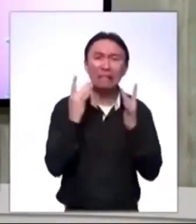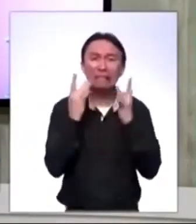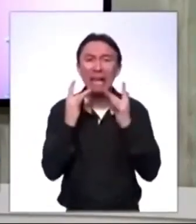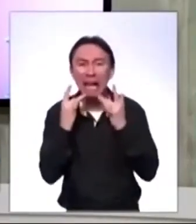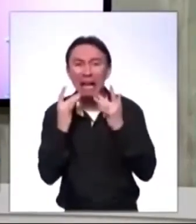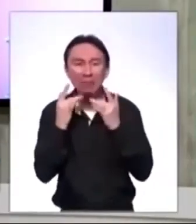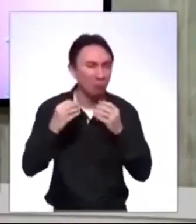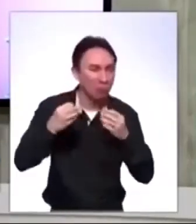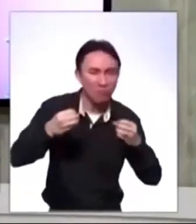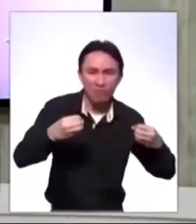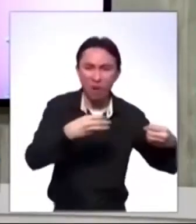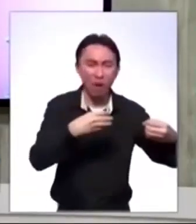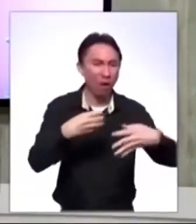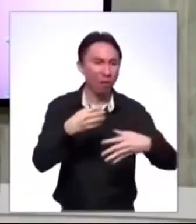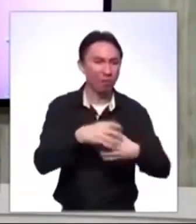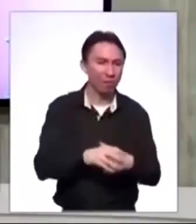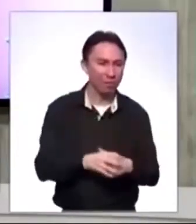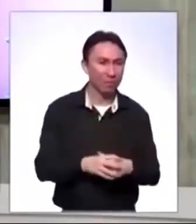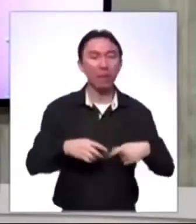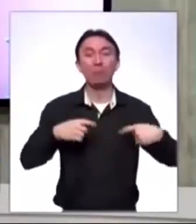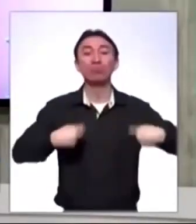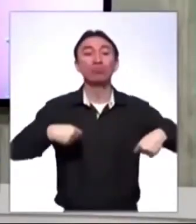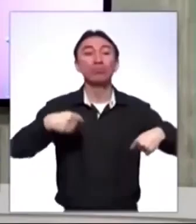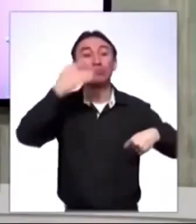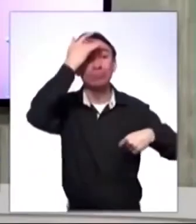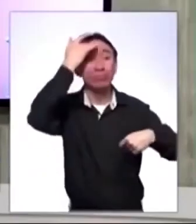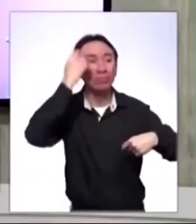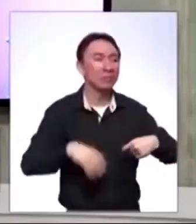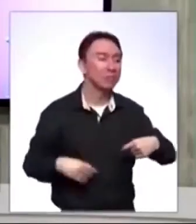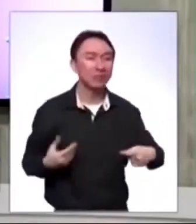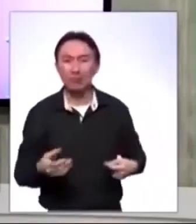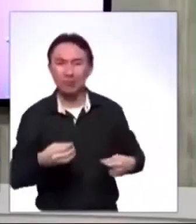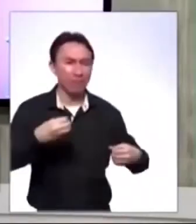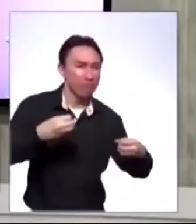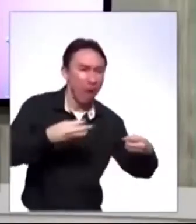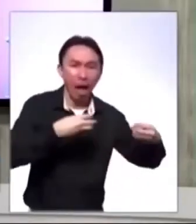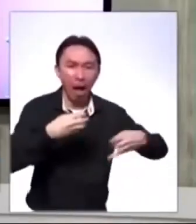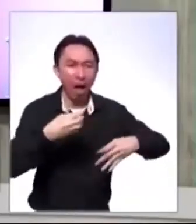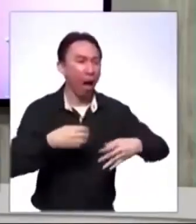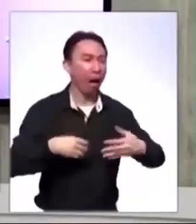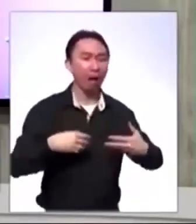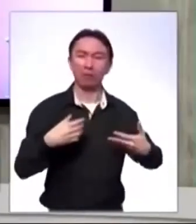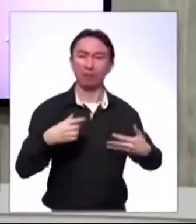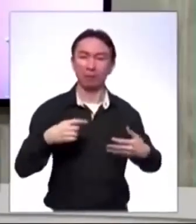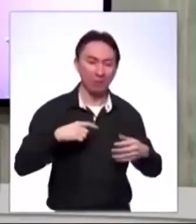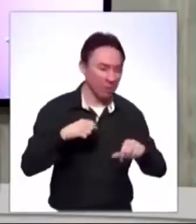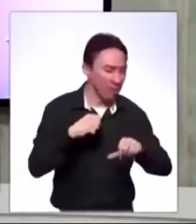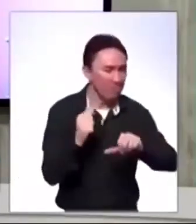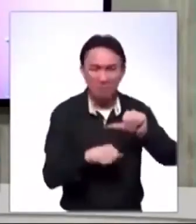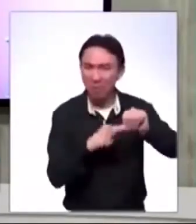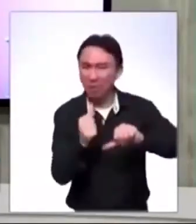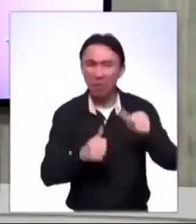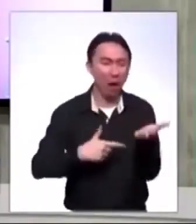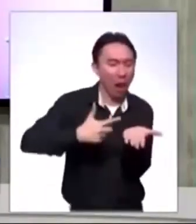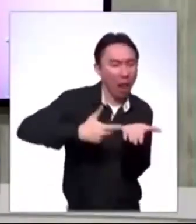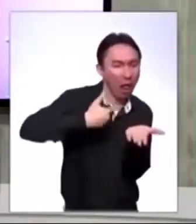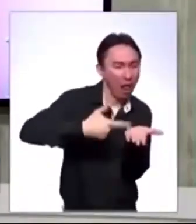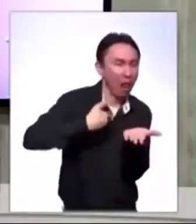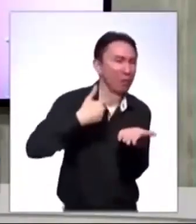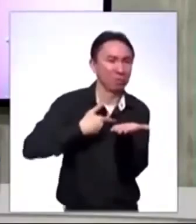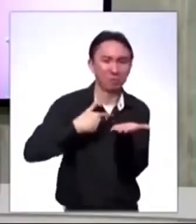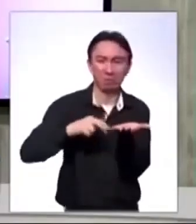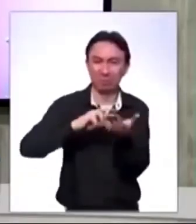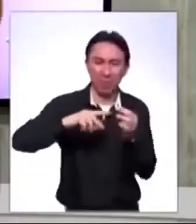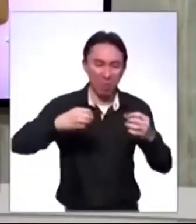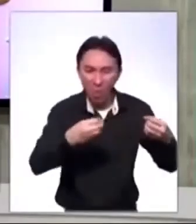eu tenho que ter um público moderno para gostar de um teatro moderno. Então primeiro renovou a literatura, os livros e tal, e aí com